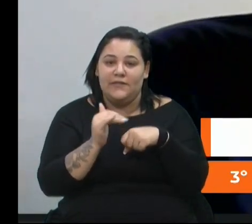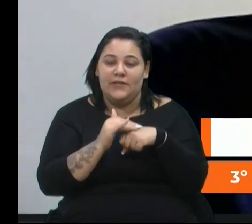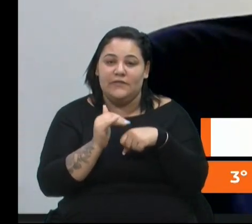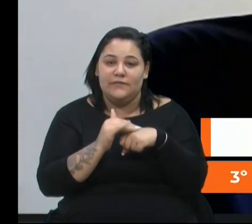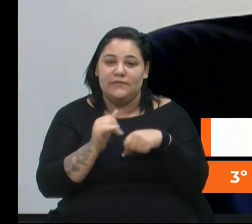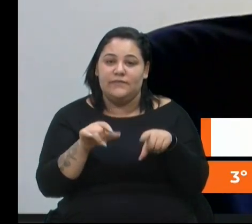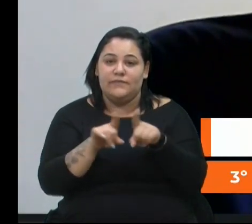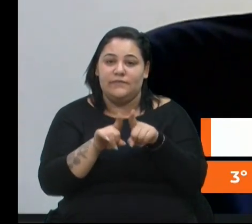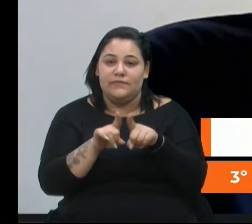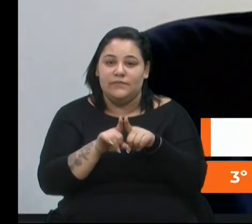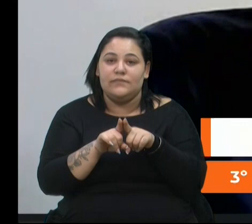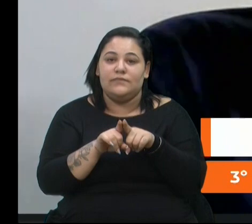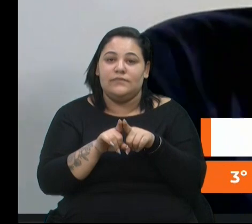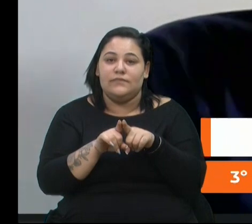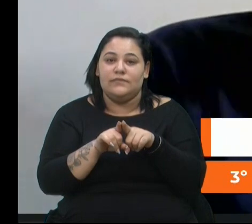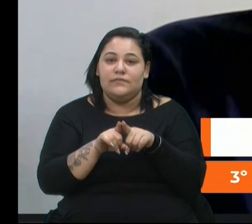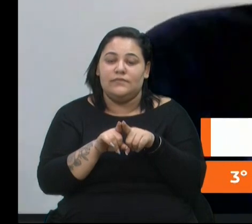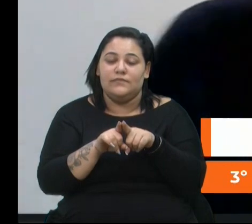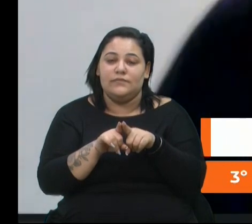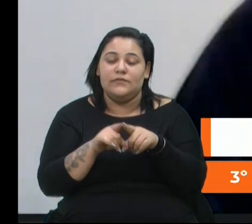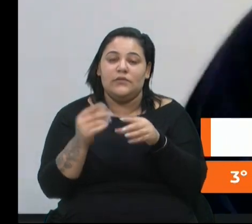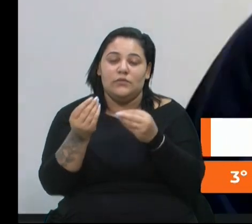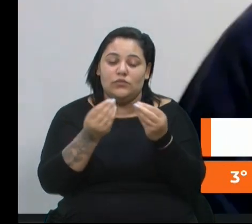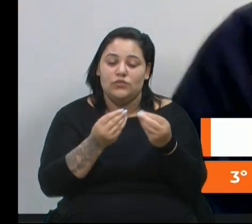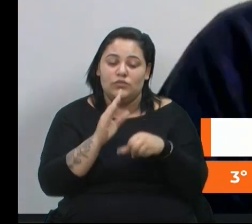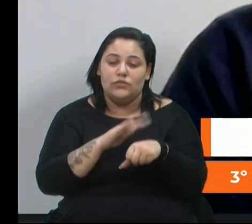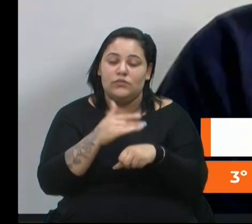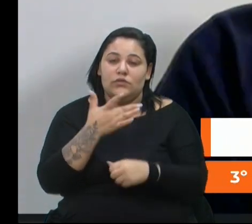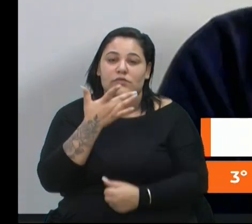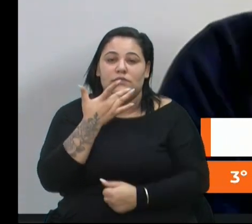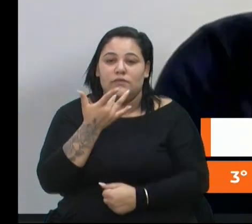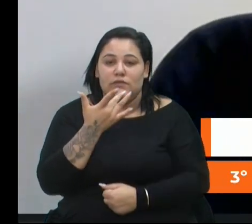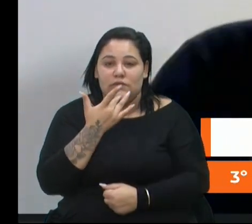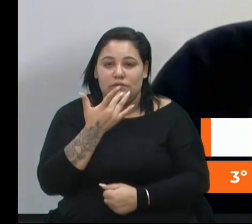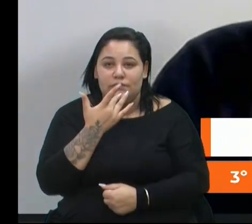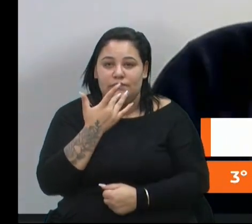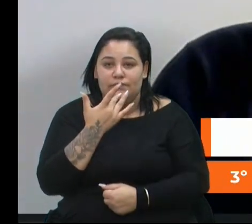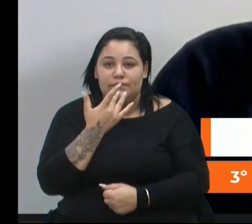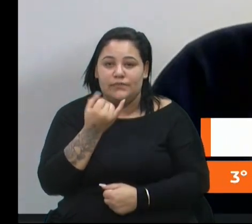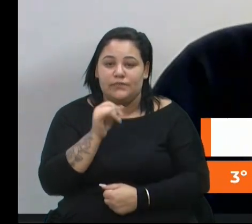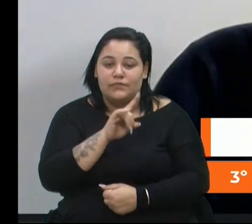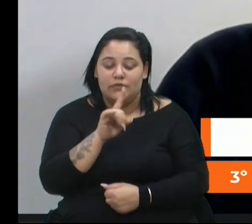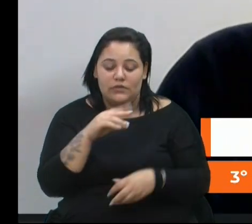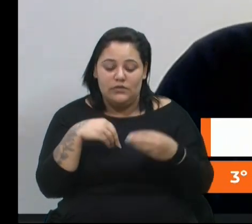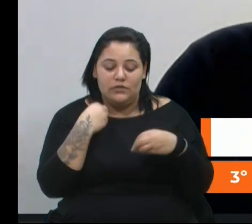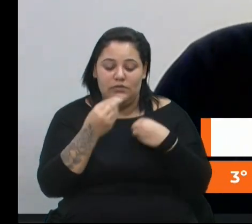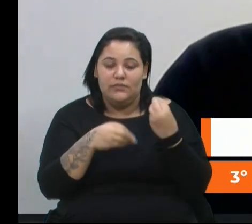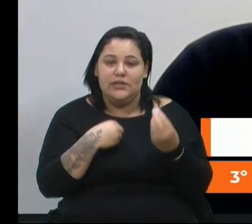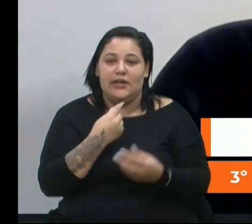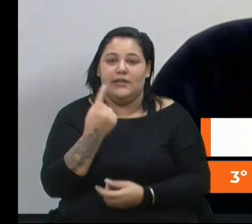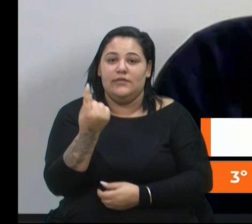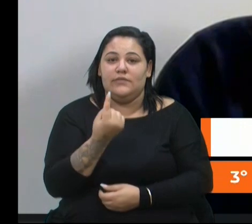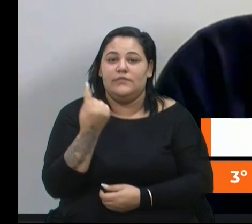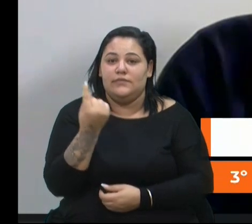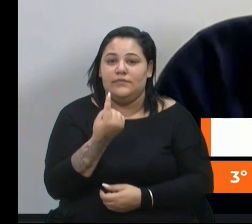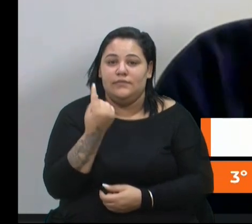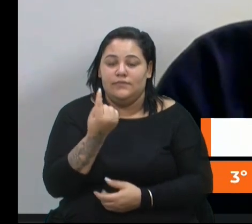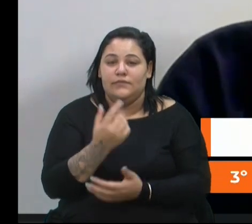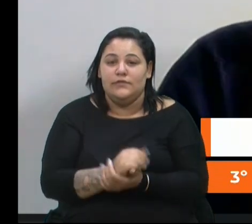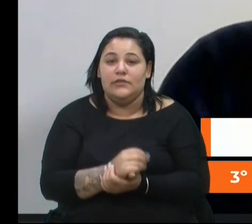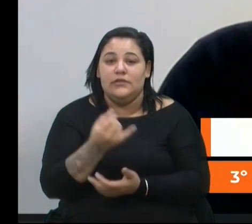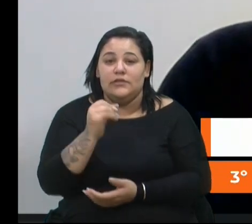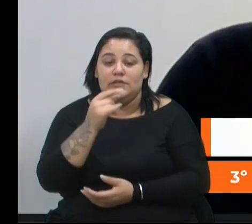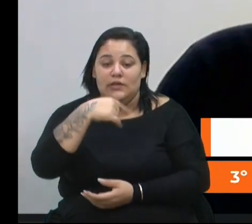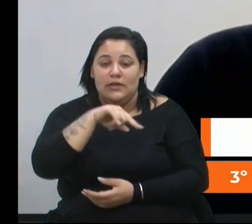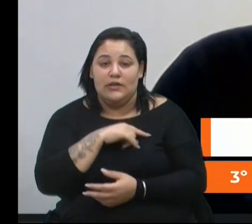quem eles são. E isso fica muito mais fácil quando eles não estão se sentindo sozinhos, quando eles